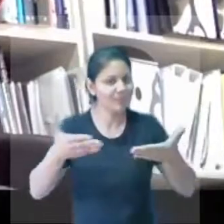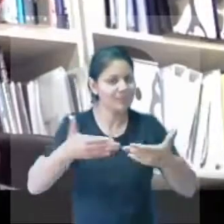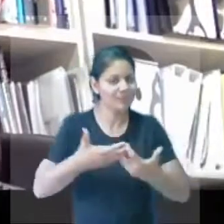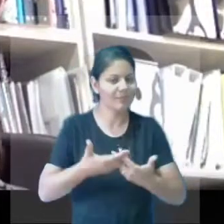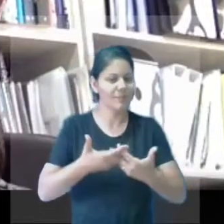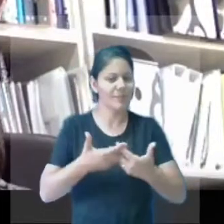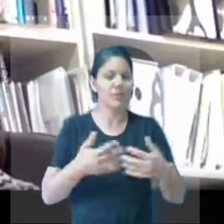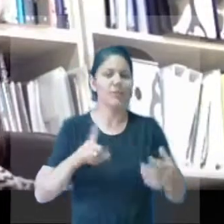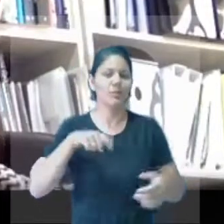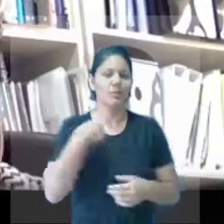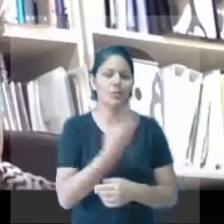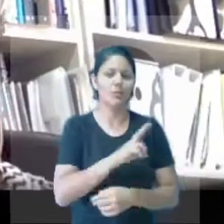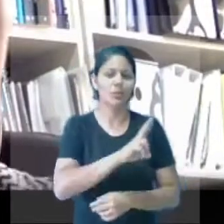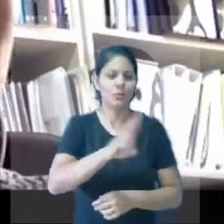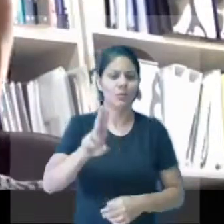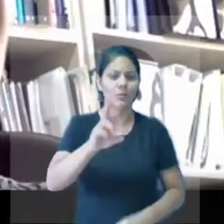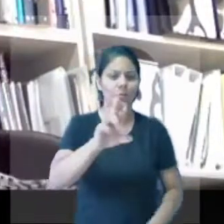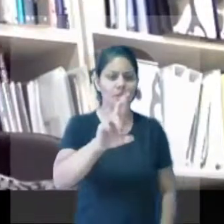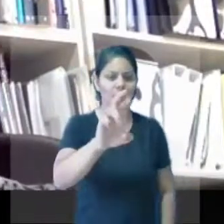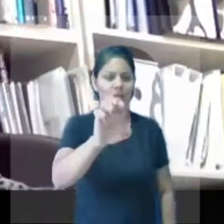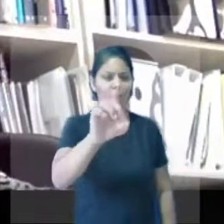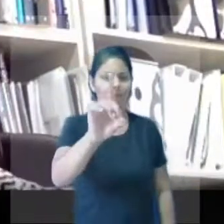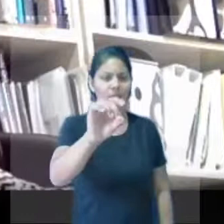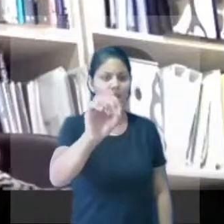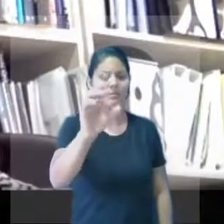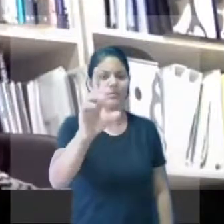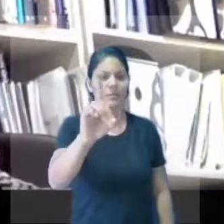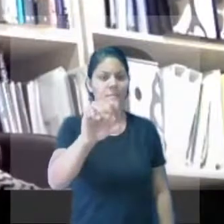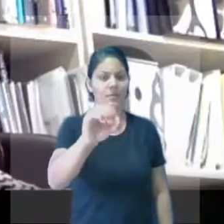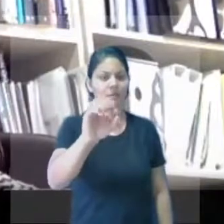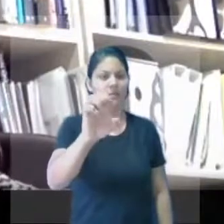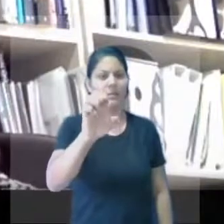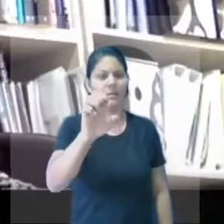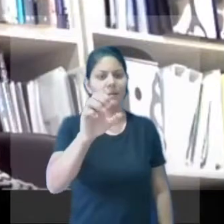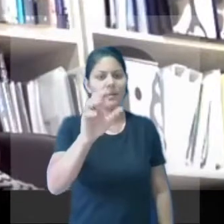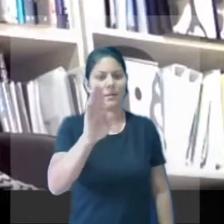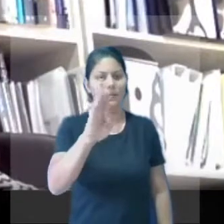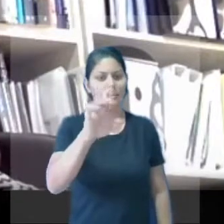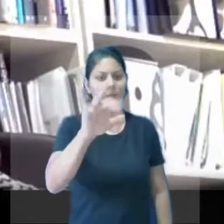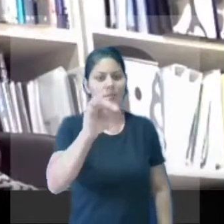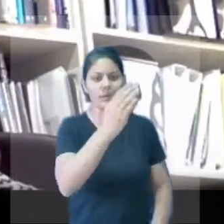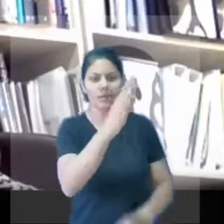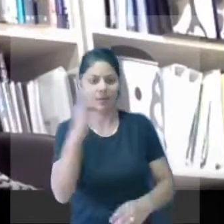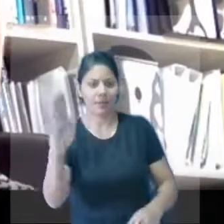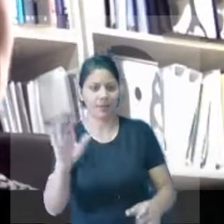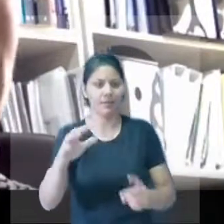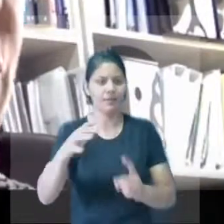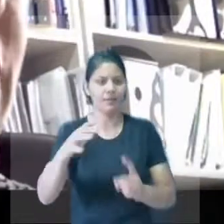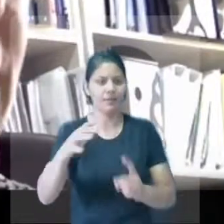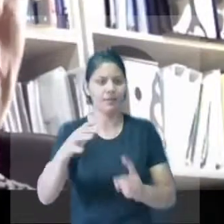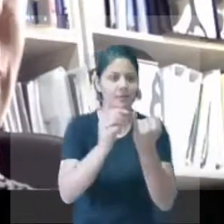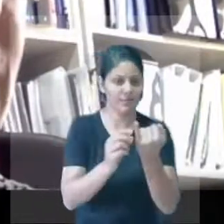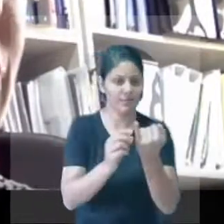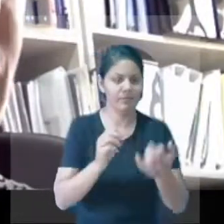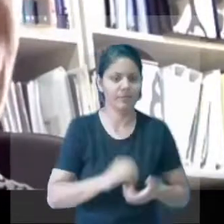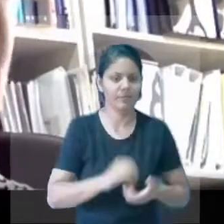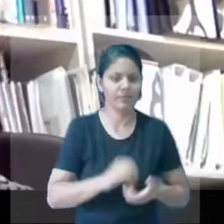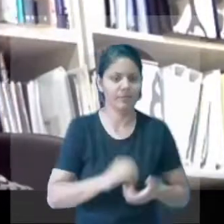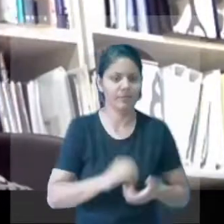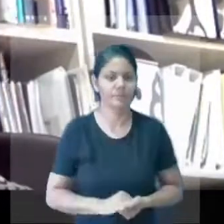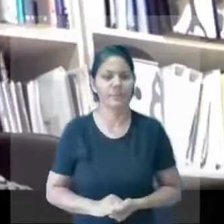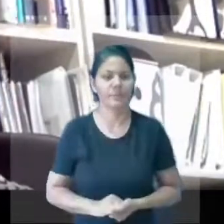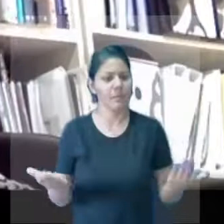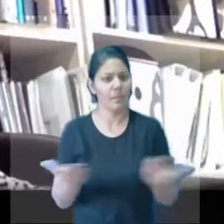de Bibliotecas do IFPR. Diante disso, eu trago para vocês agora, né, num contexto mais aqui da Coordenadoria